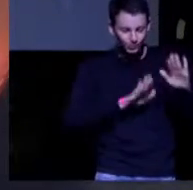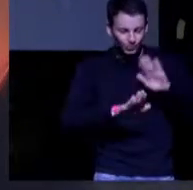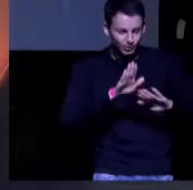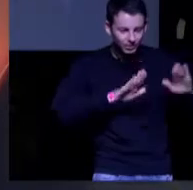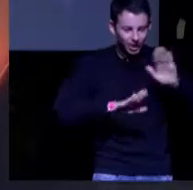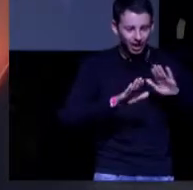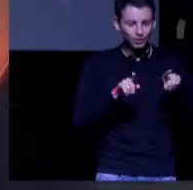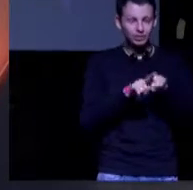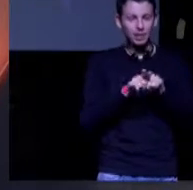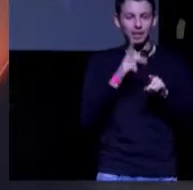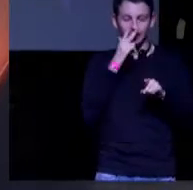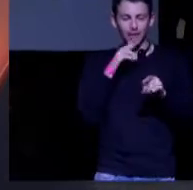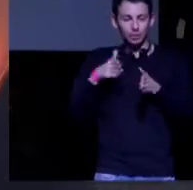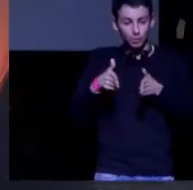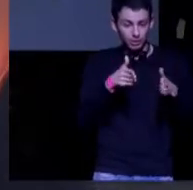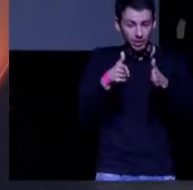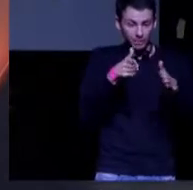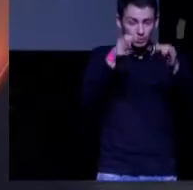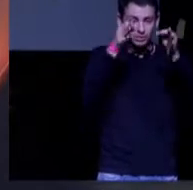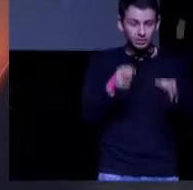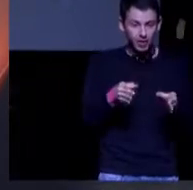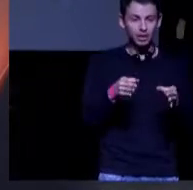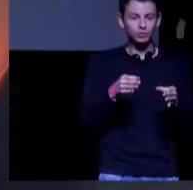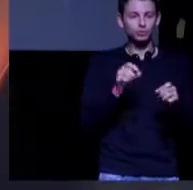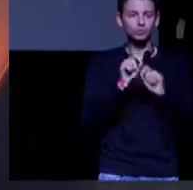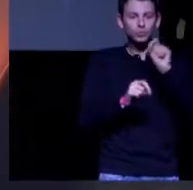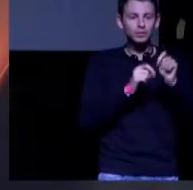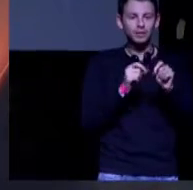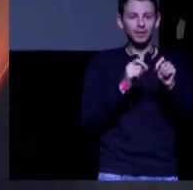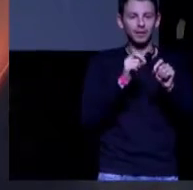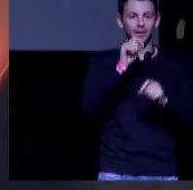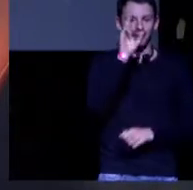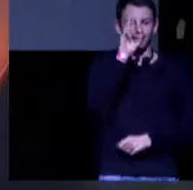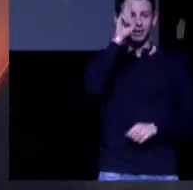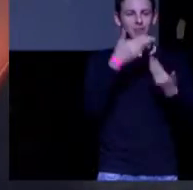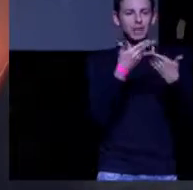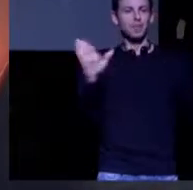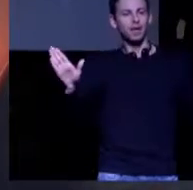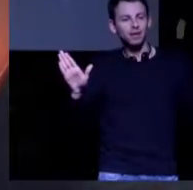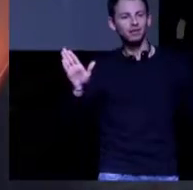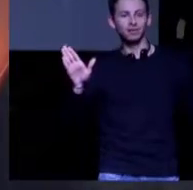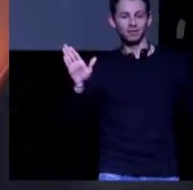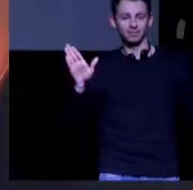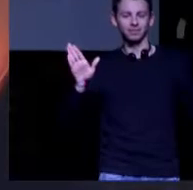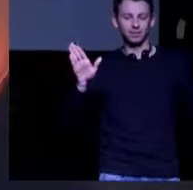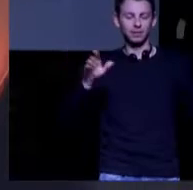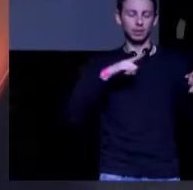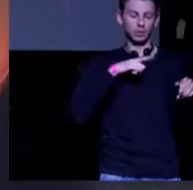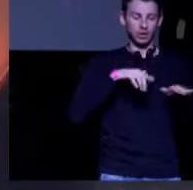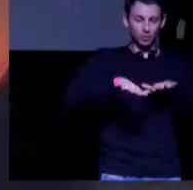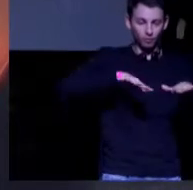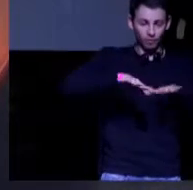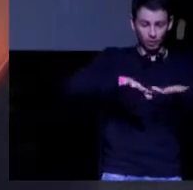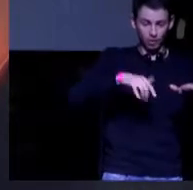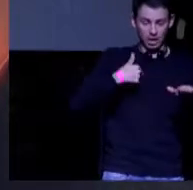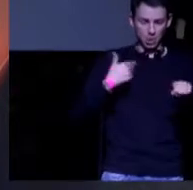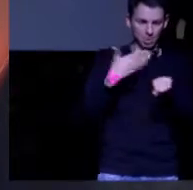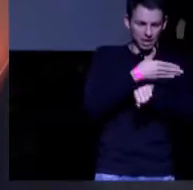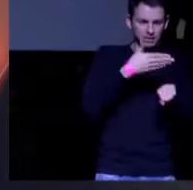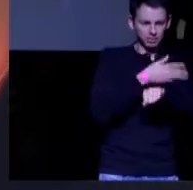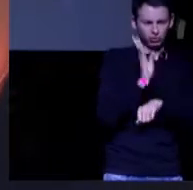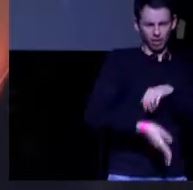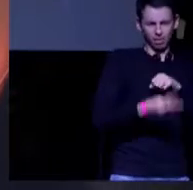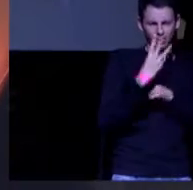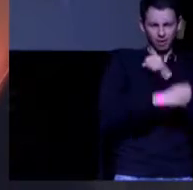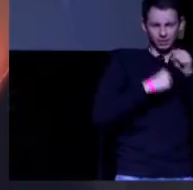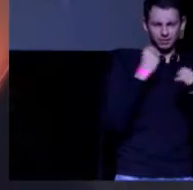caminho o momento para uma governança mais aberta buscando mais autonomia buscando mais um cuidado os movimentos são um momento que eu participo já há três anos